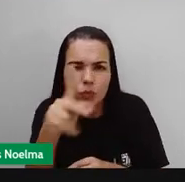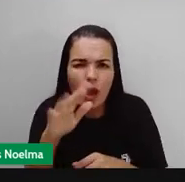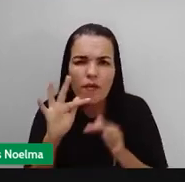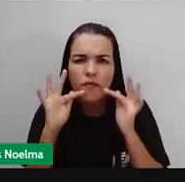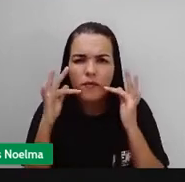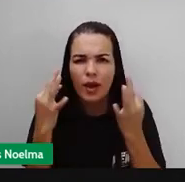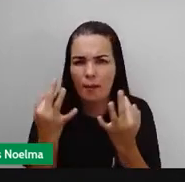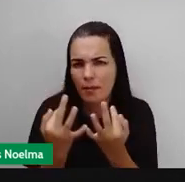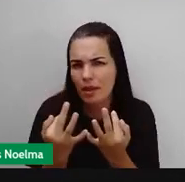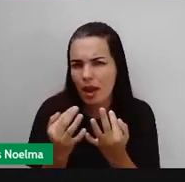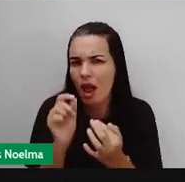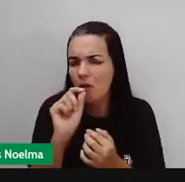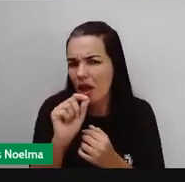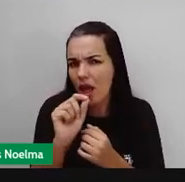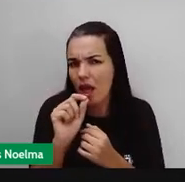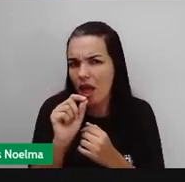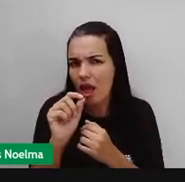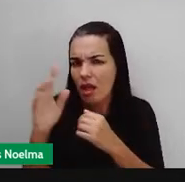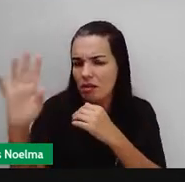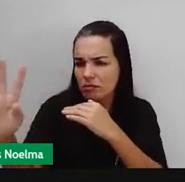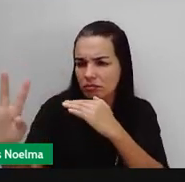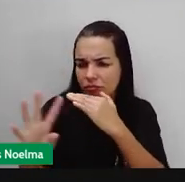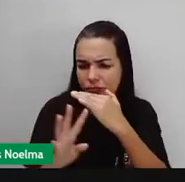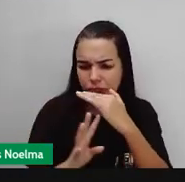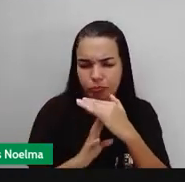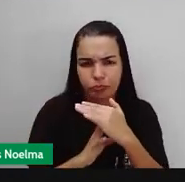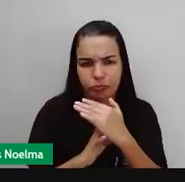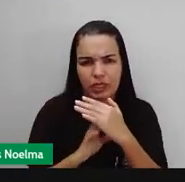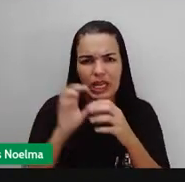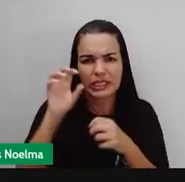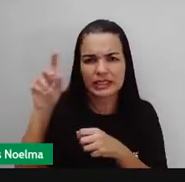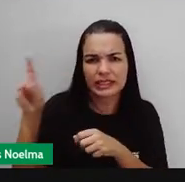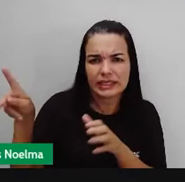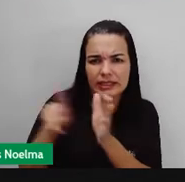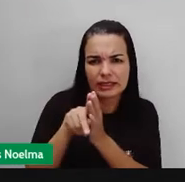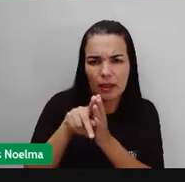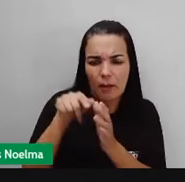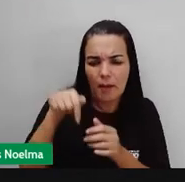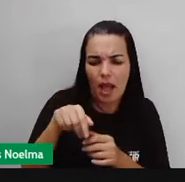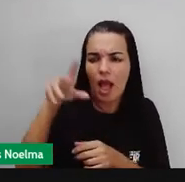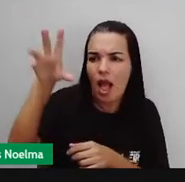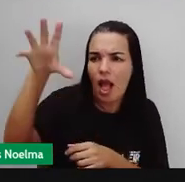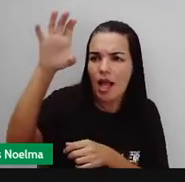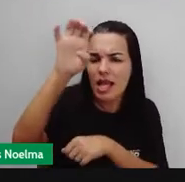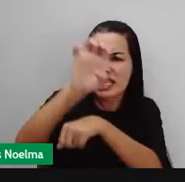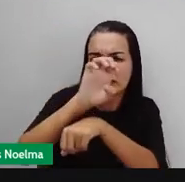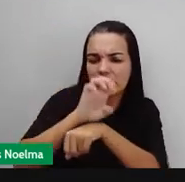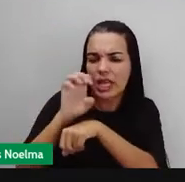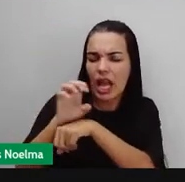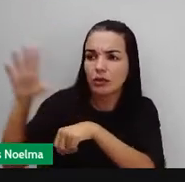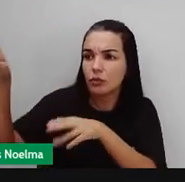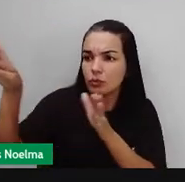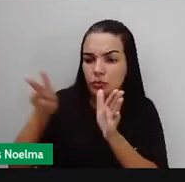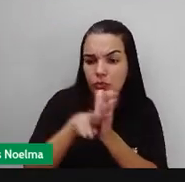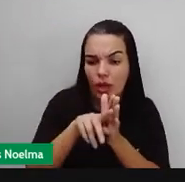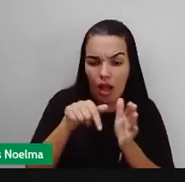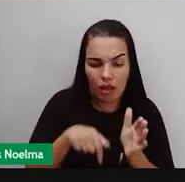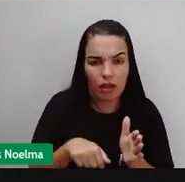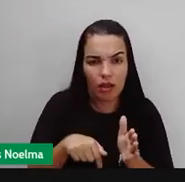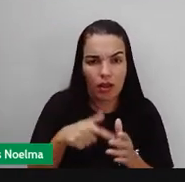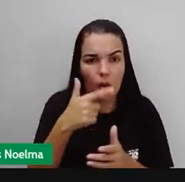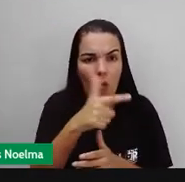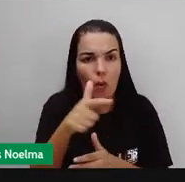é migrante? Sua família, ela saiu de uma região para outra, de uma cidade para outra, de um estado para